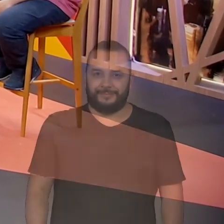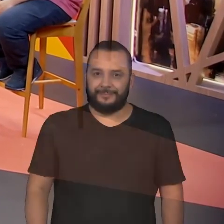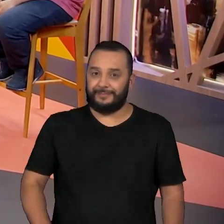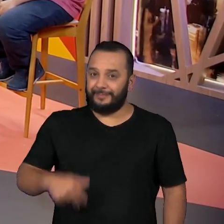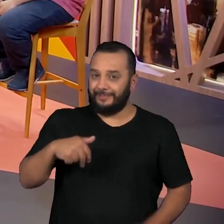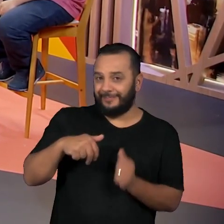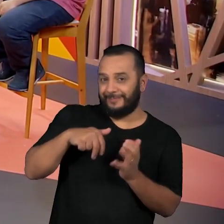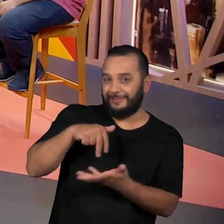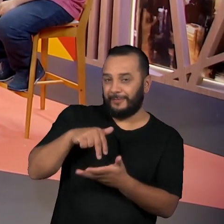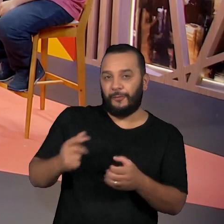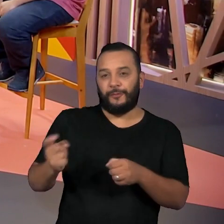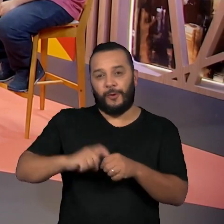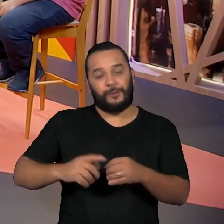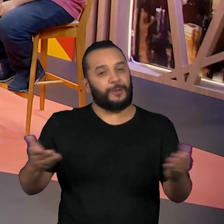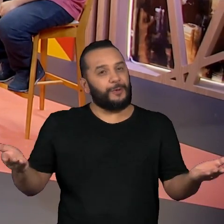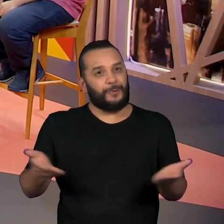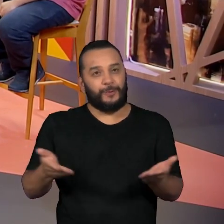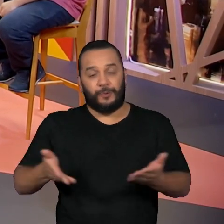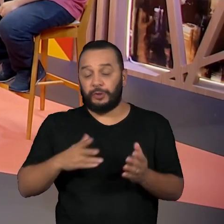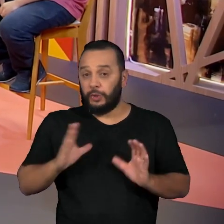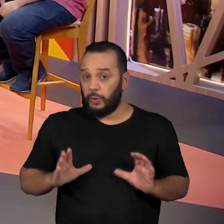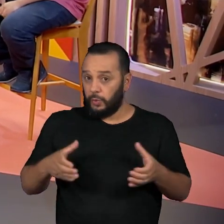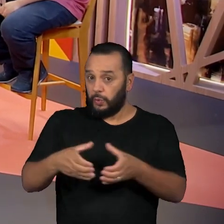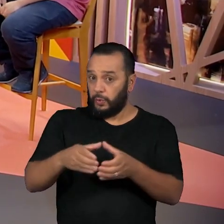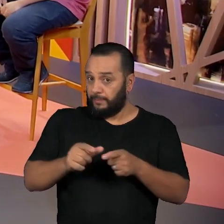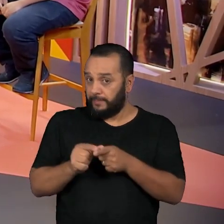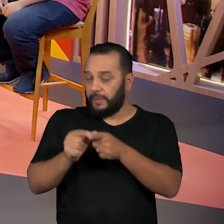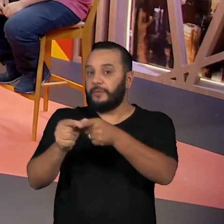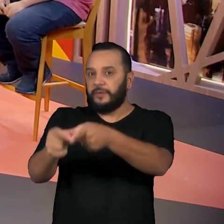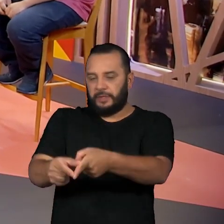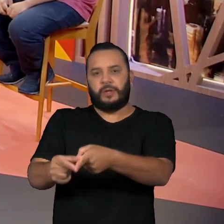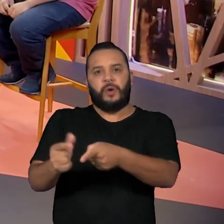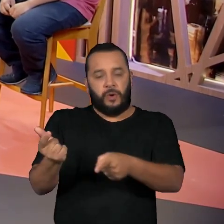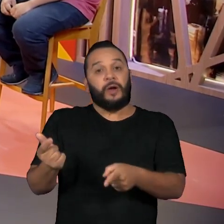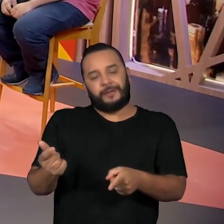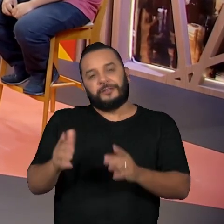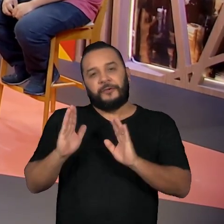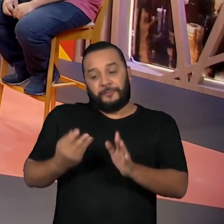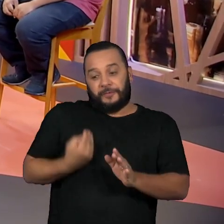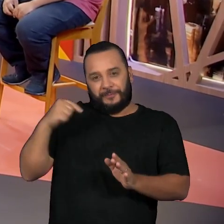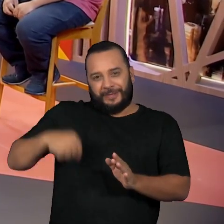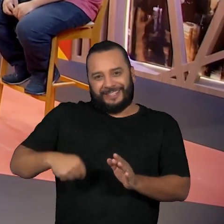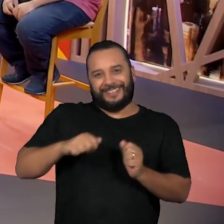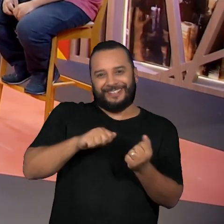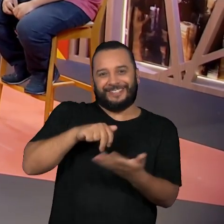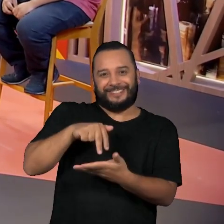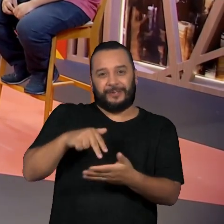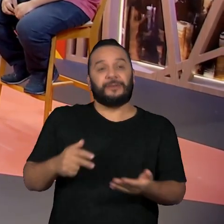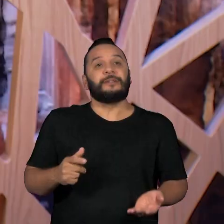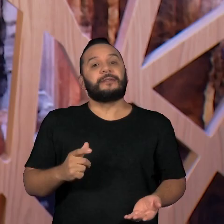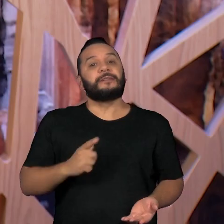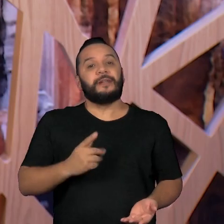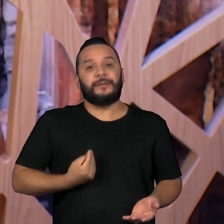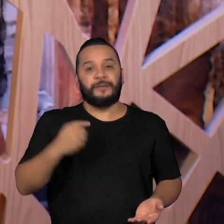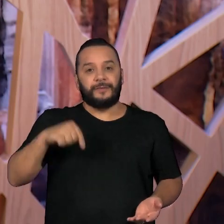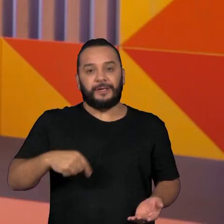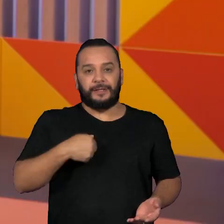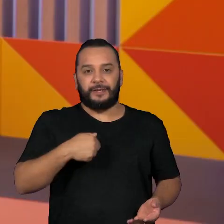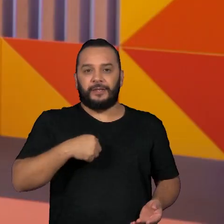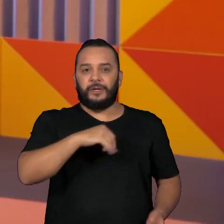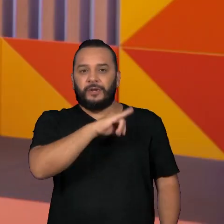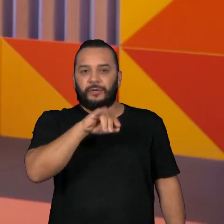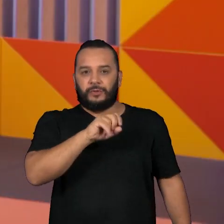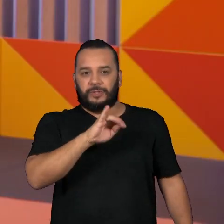Estação Livre de volta aqui. Hoje os coletivos periféricos estão ocupando o nosso programa e eu estou recebendo aqui o Joselício Júnior e a